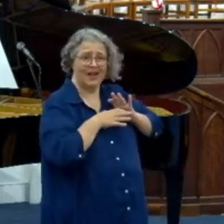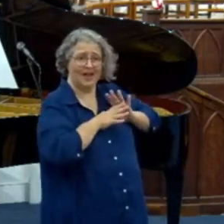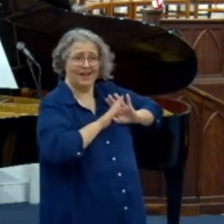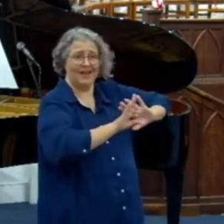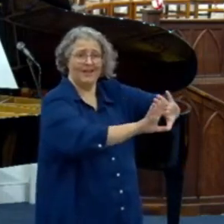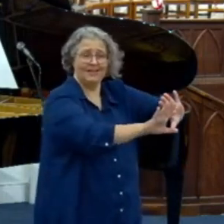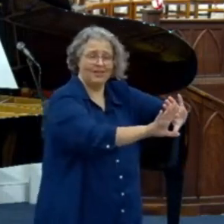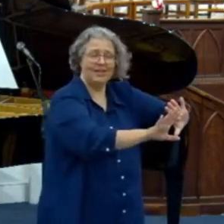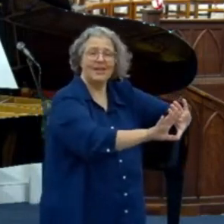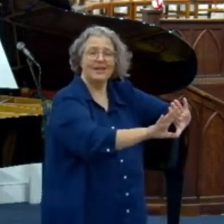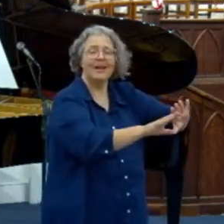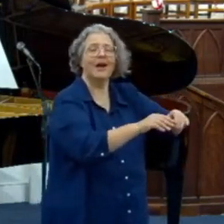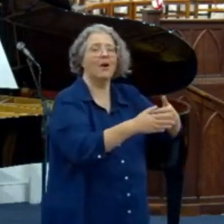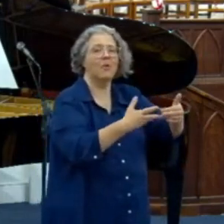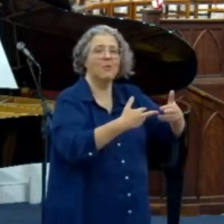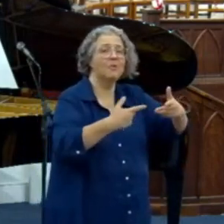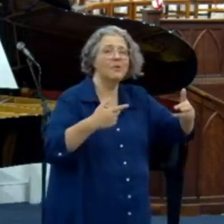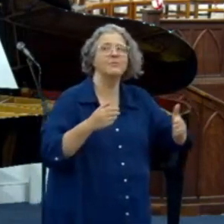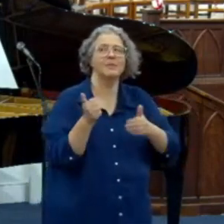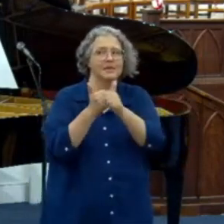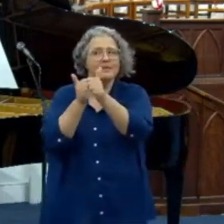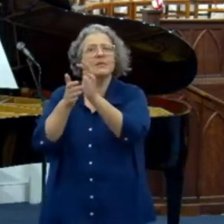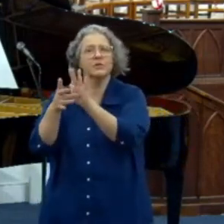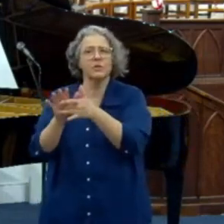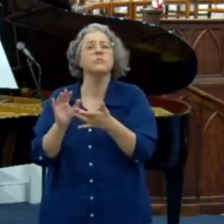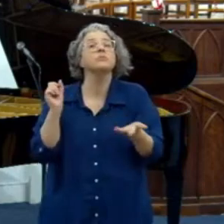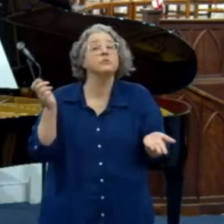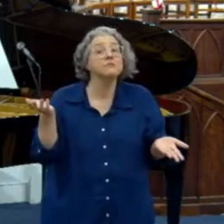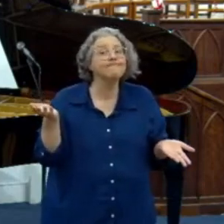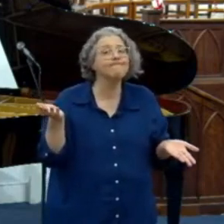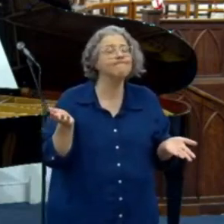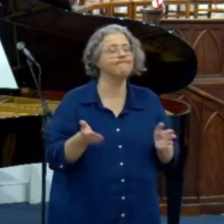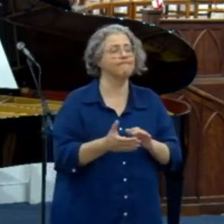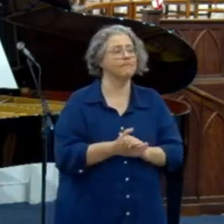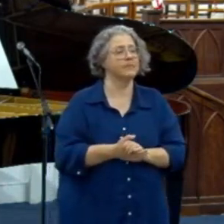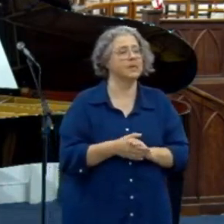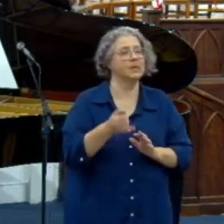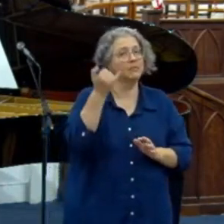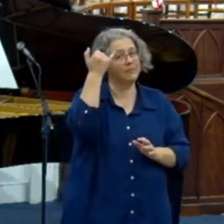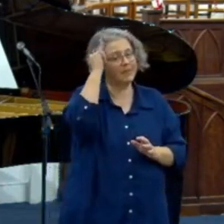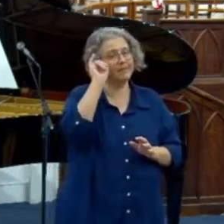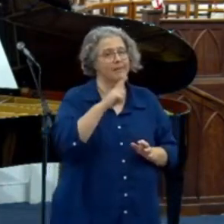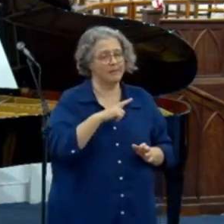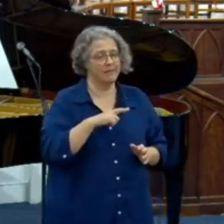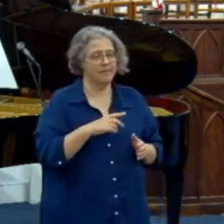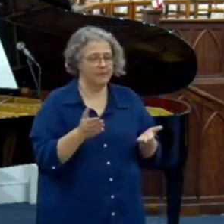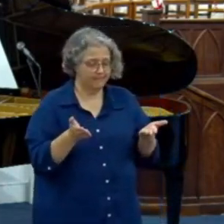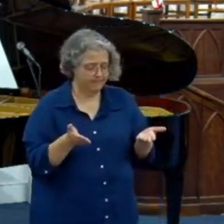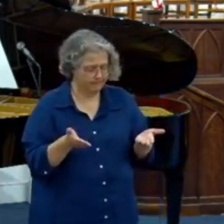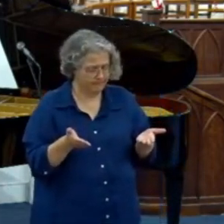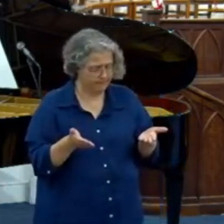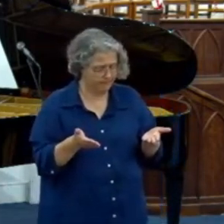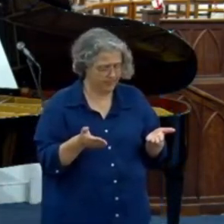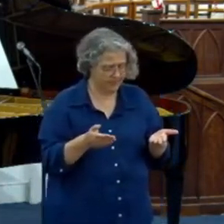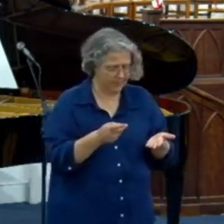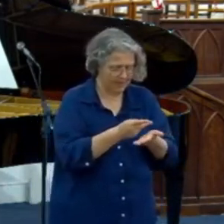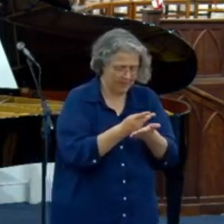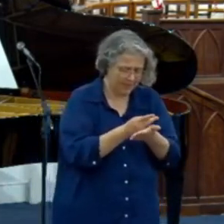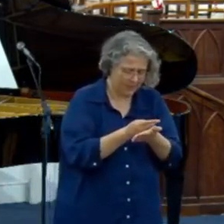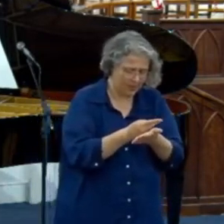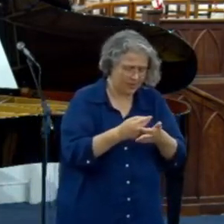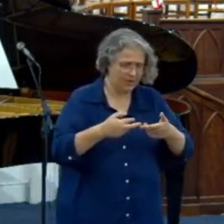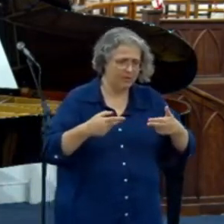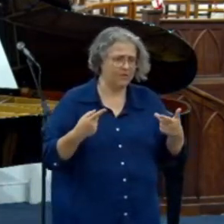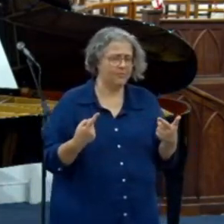para seguir a Jesus Cristo? E tem uma ideia aqui que parece custar alguma coisa.